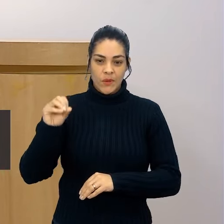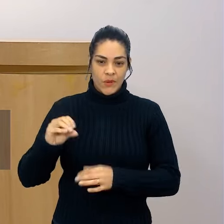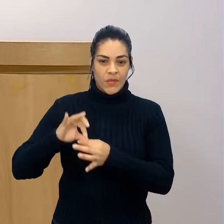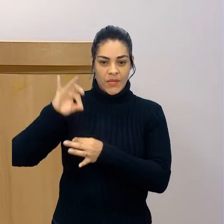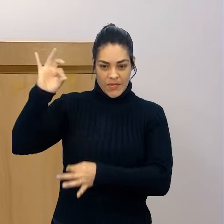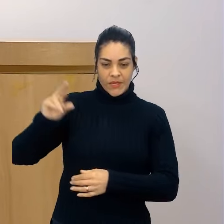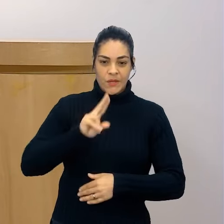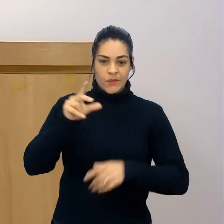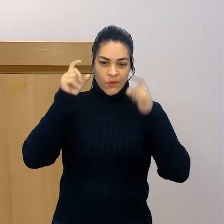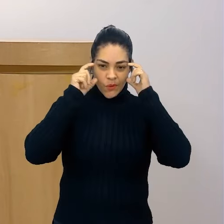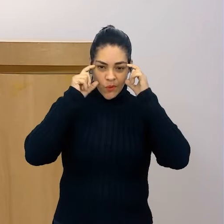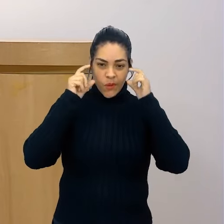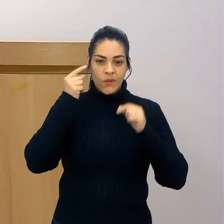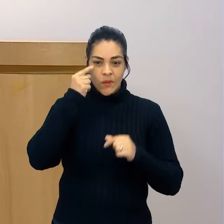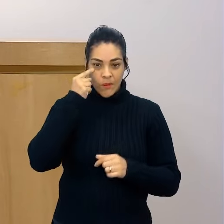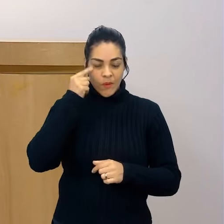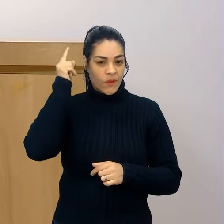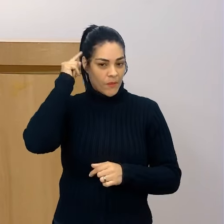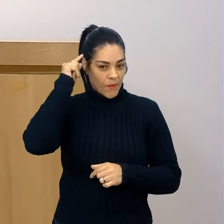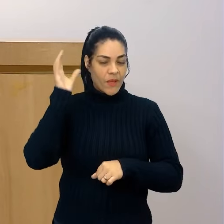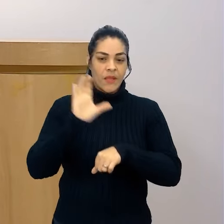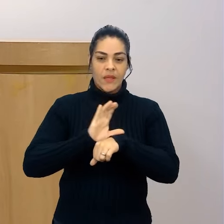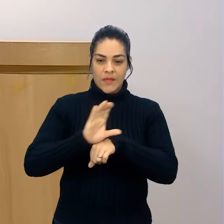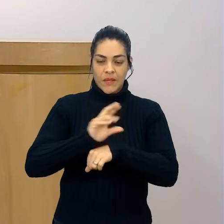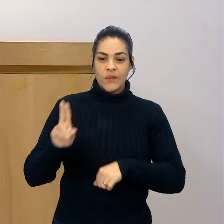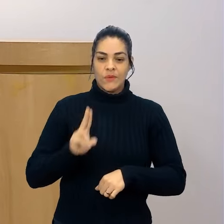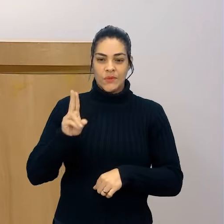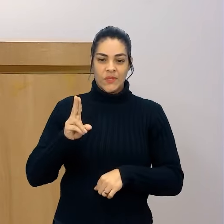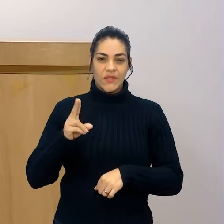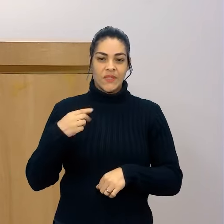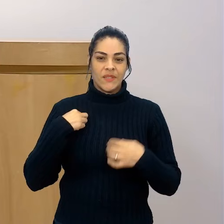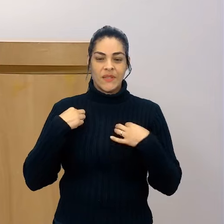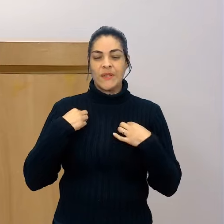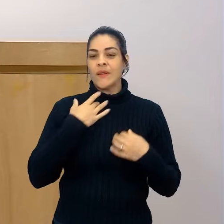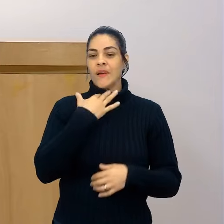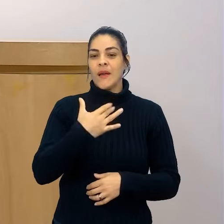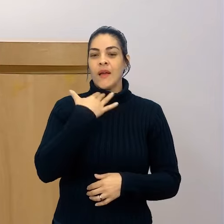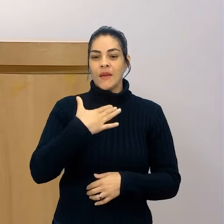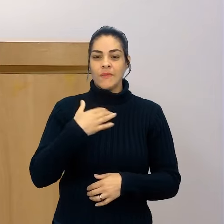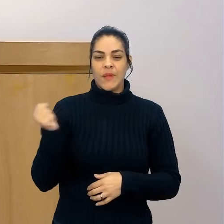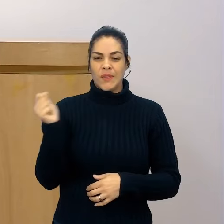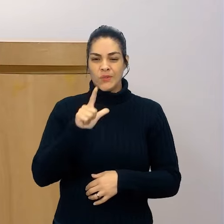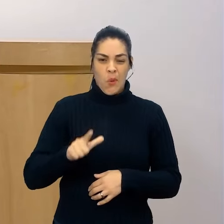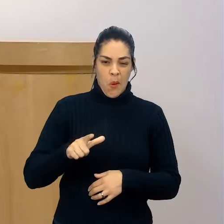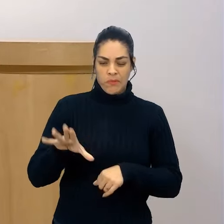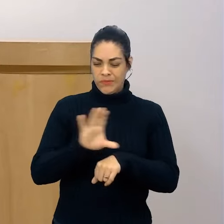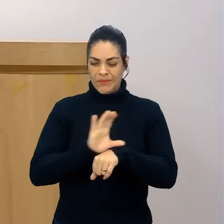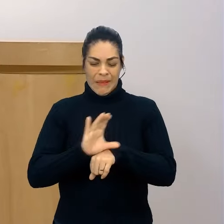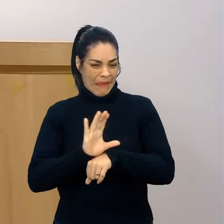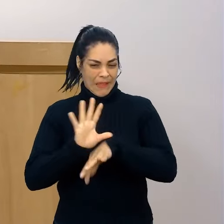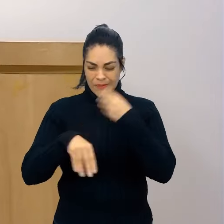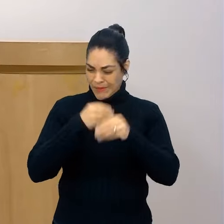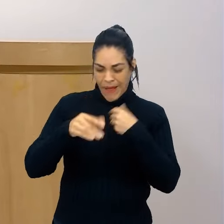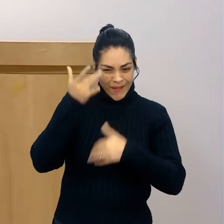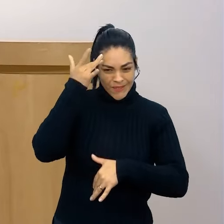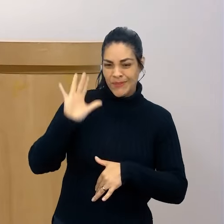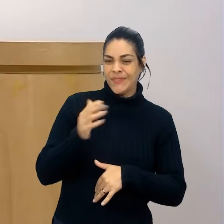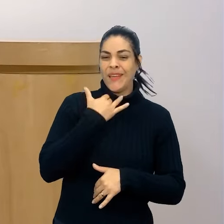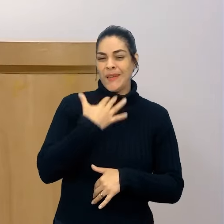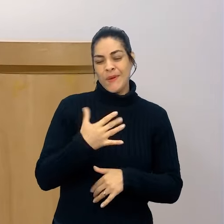e cabelos castanhos. Hoje estou com uma camiseta chumbo, azul, cinza, não sei bem a